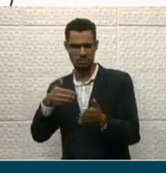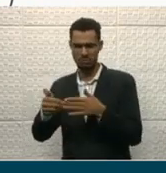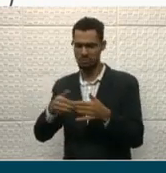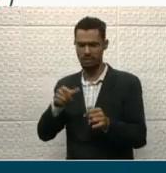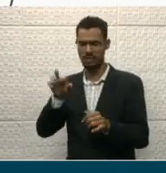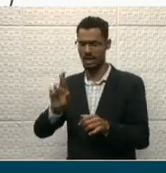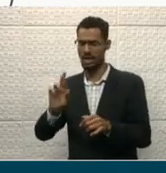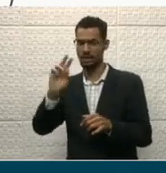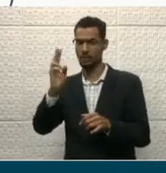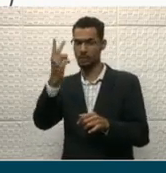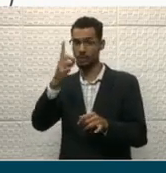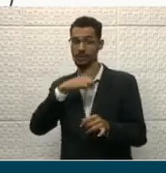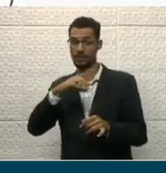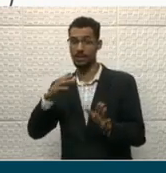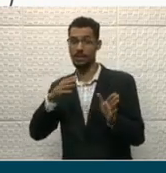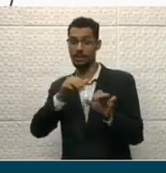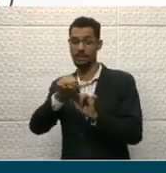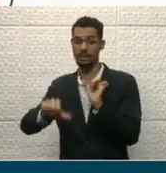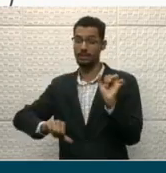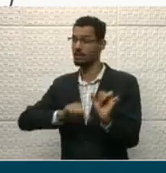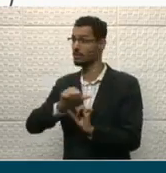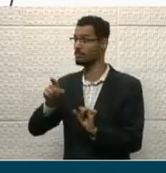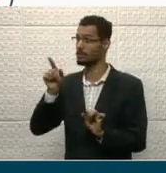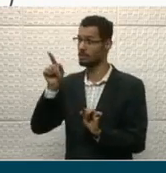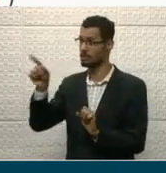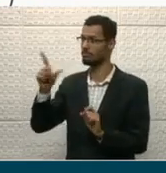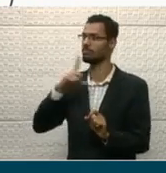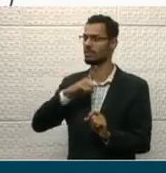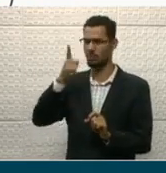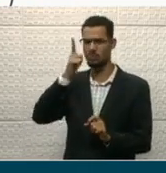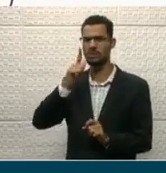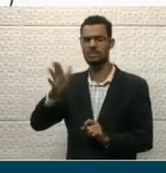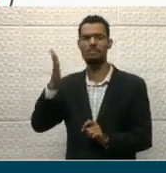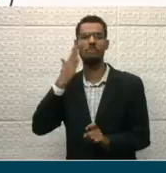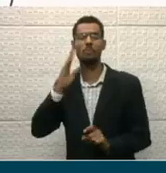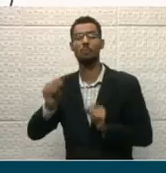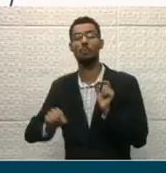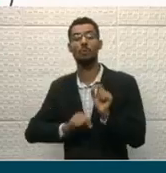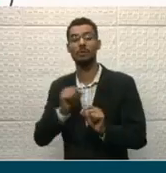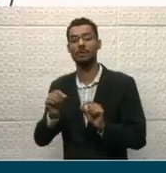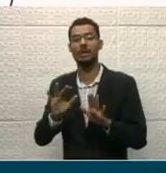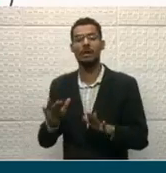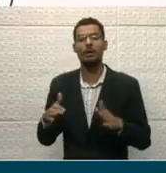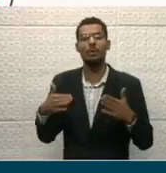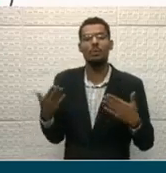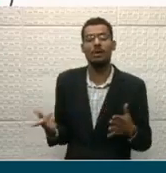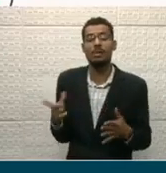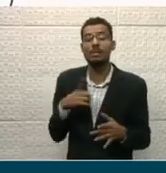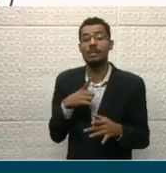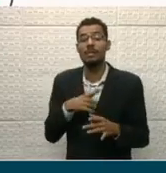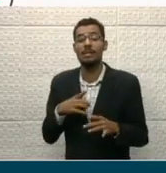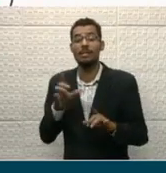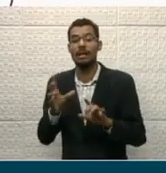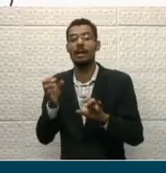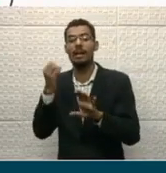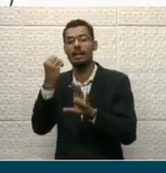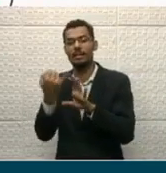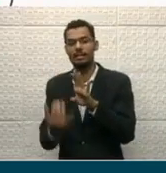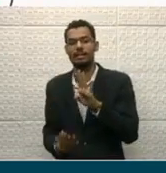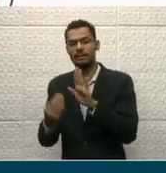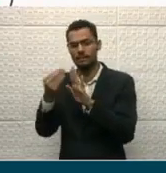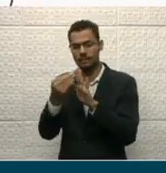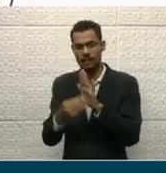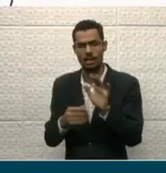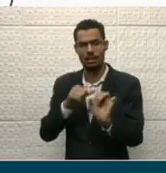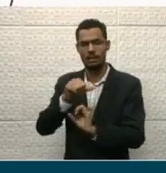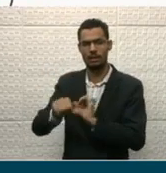espaço R2, que é o domínio da transformação, eu consigo identificar qual é a lei que caracteriza essa